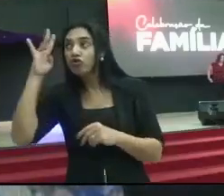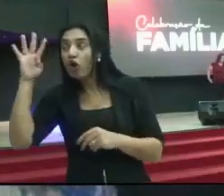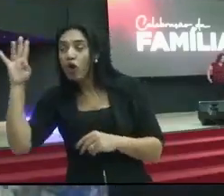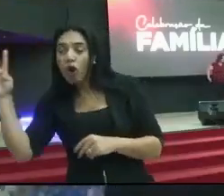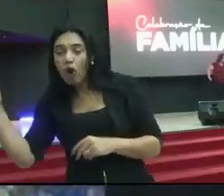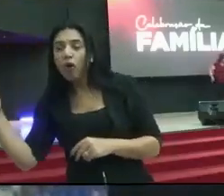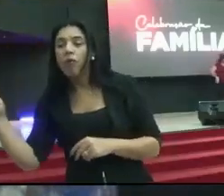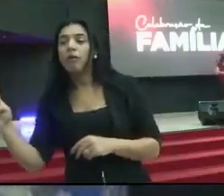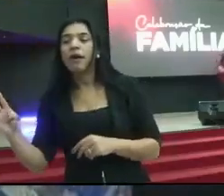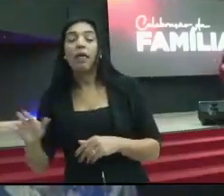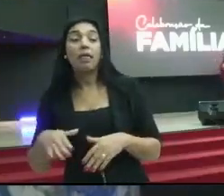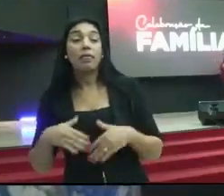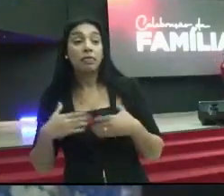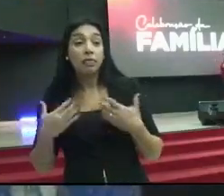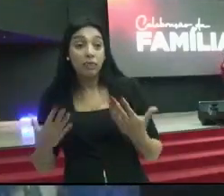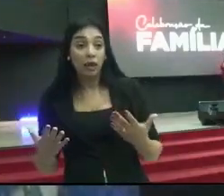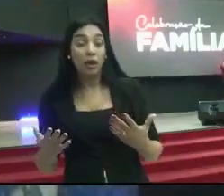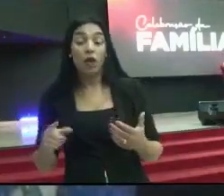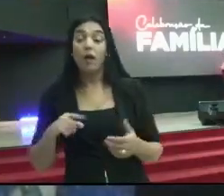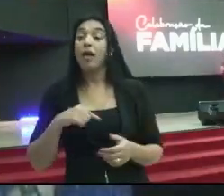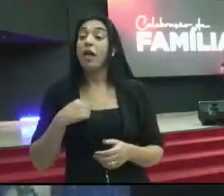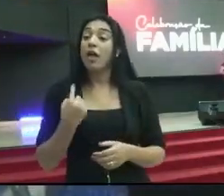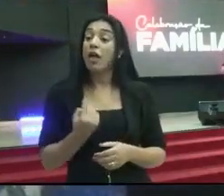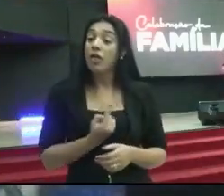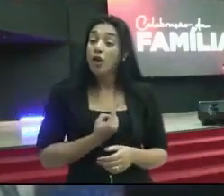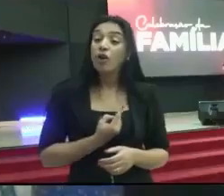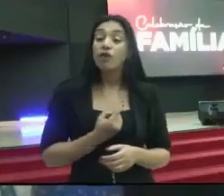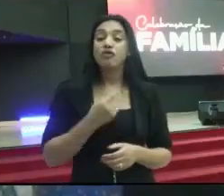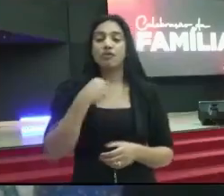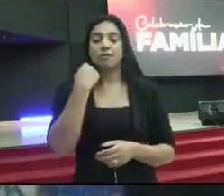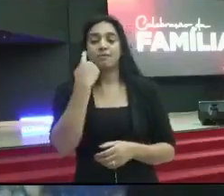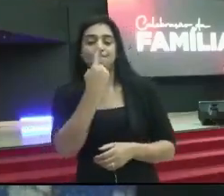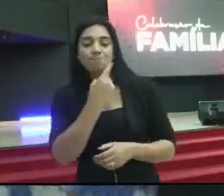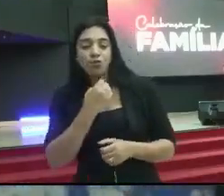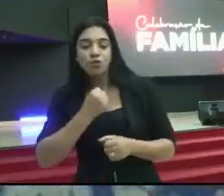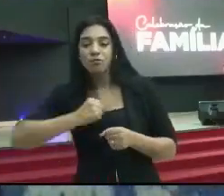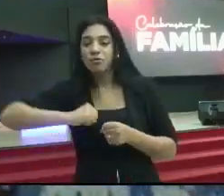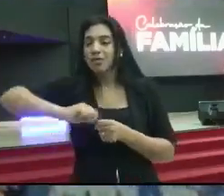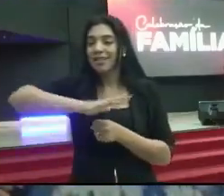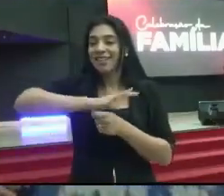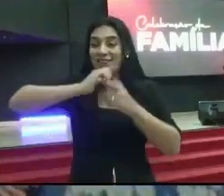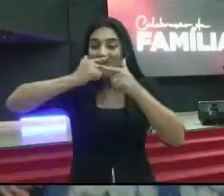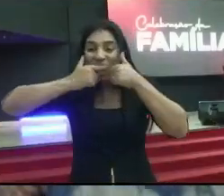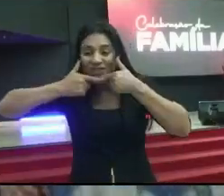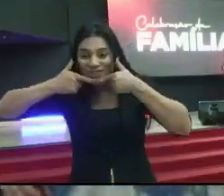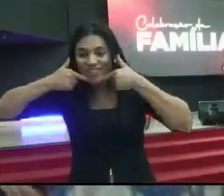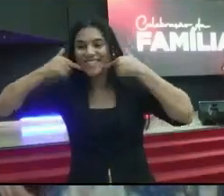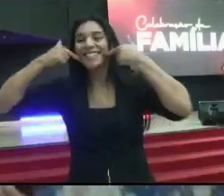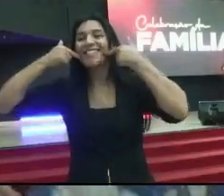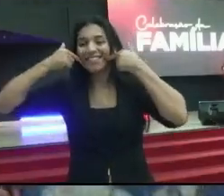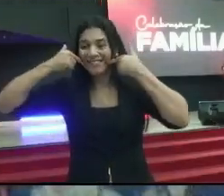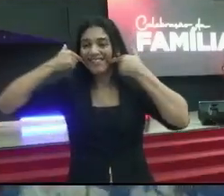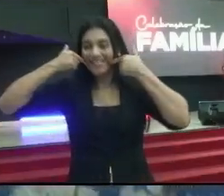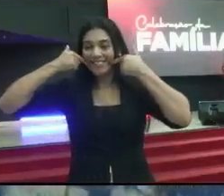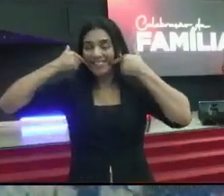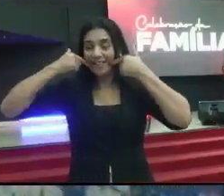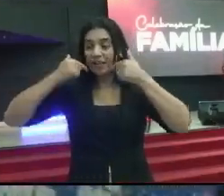Então, a nossa boca encheu-se de riso,